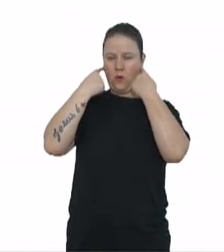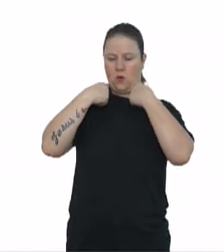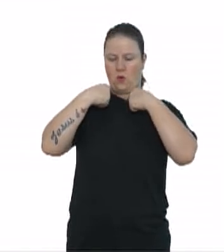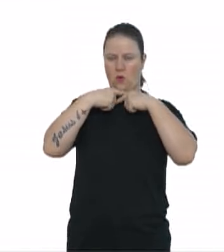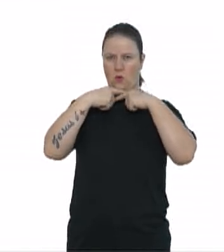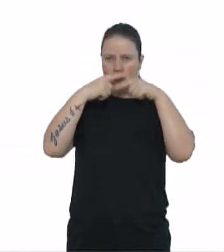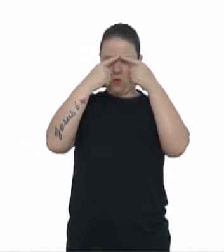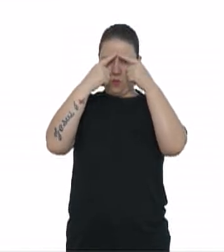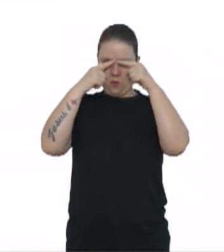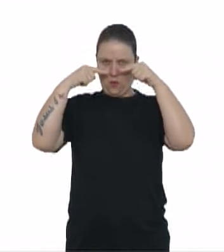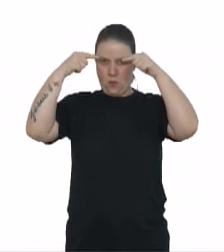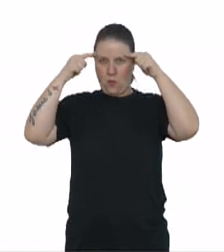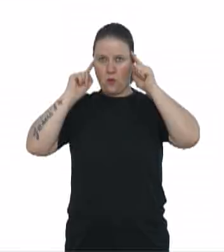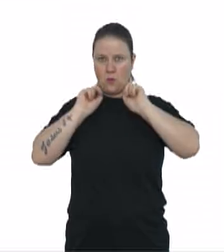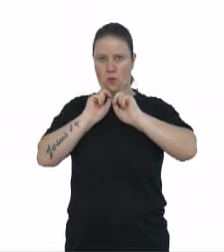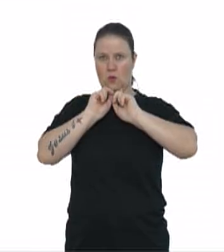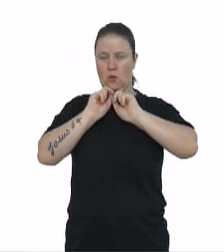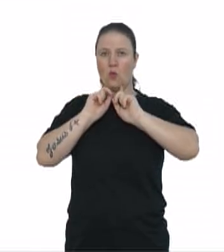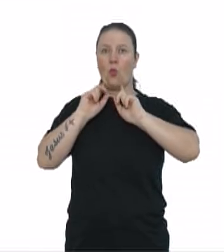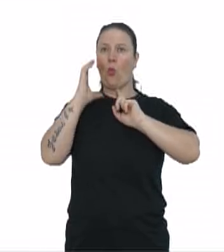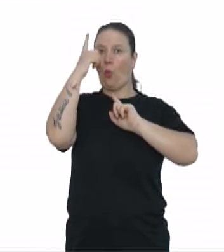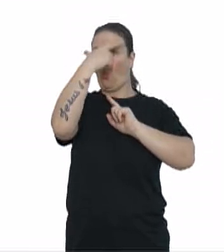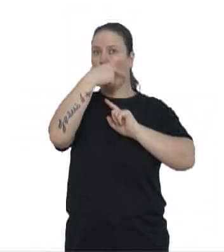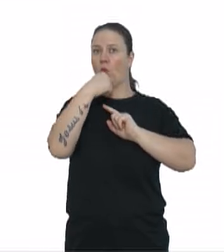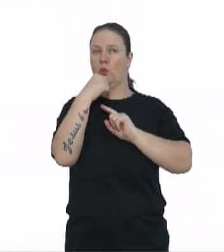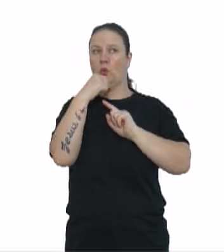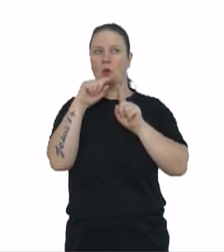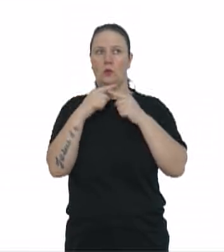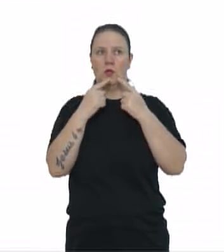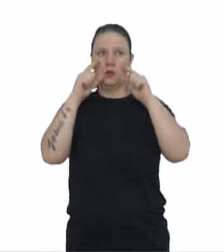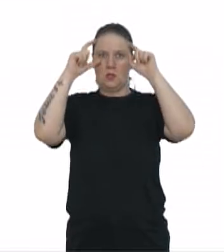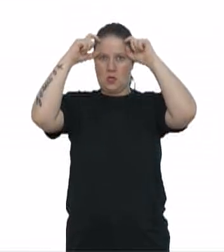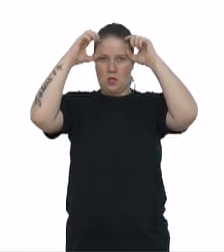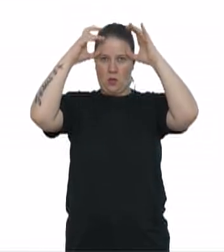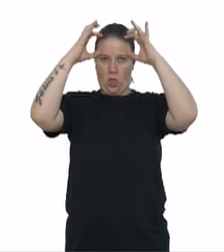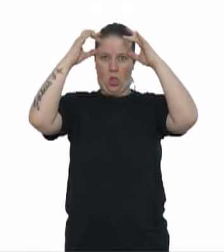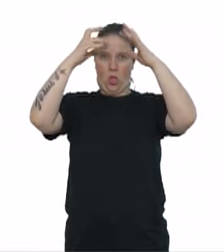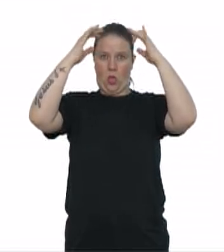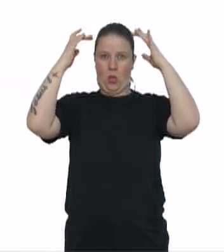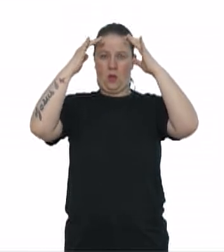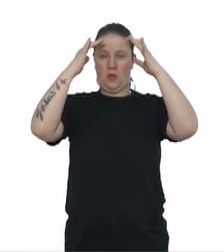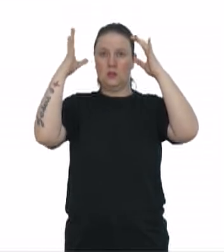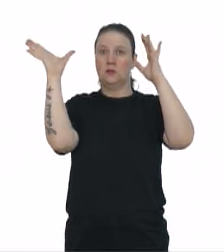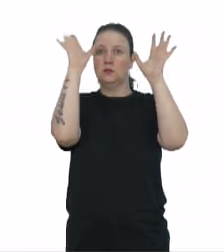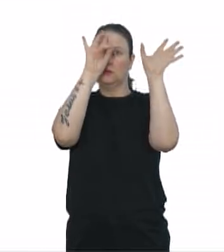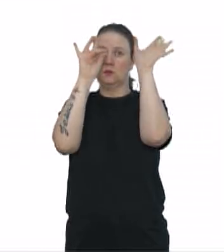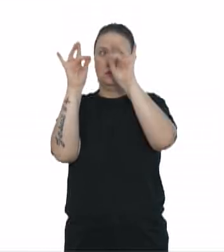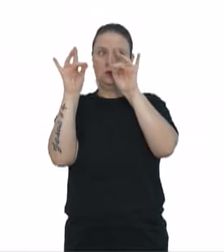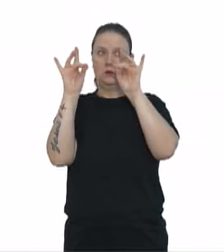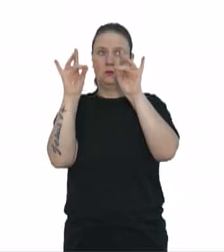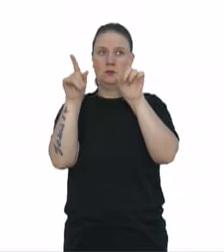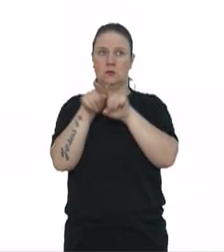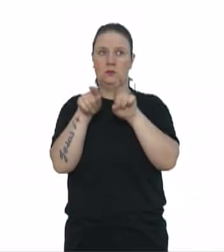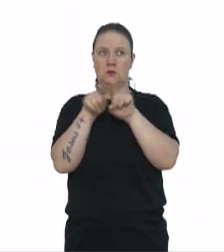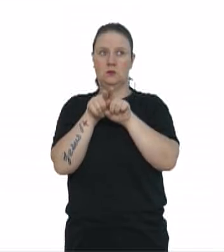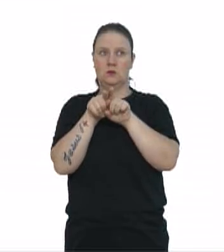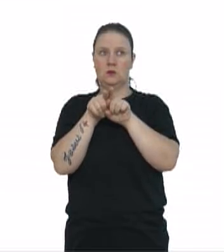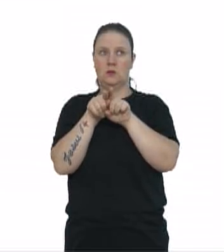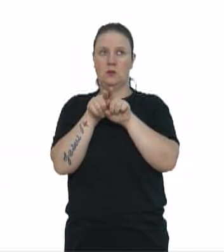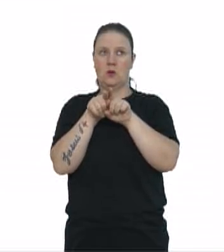na cabeça dele tem uma estrutura maquínica que também é colada ali. O corpo que aparece ali aparece